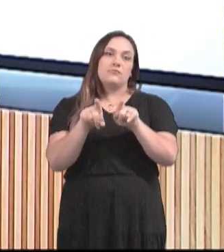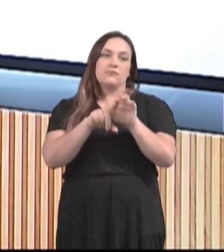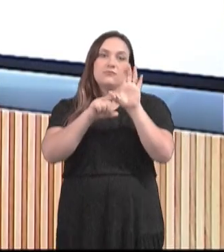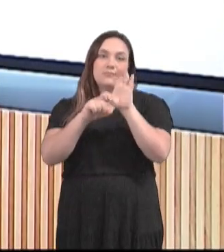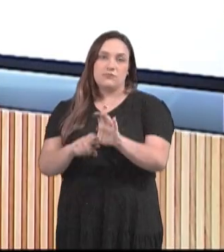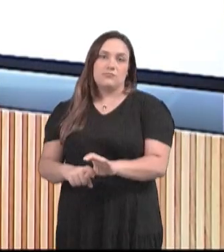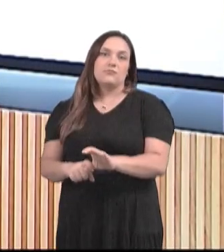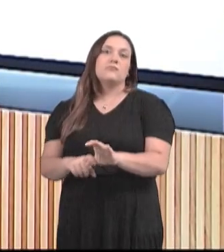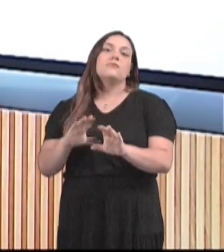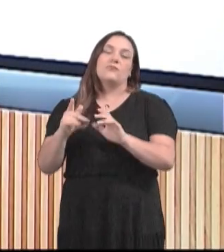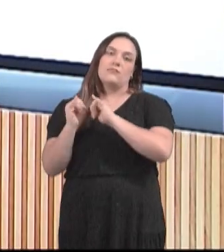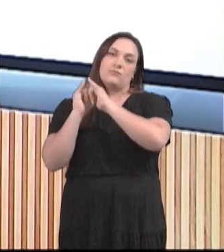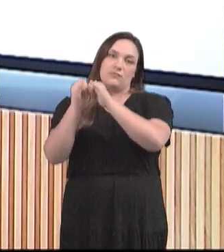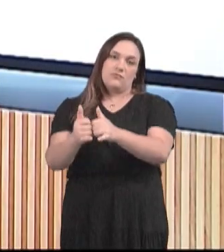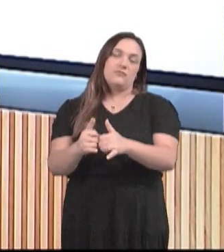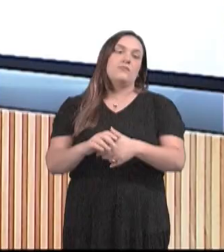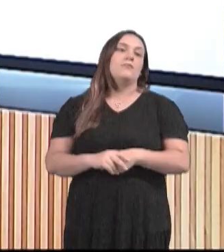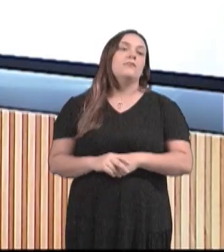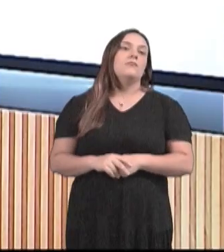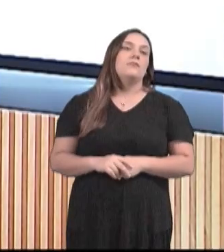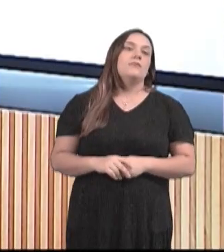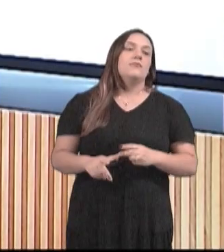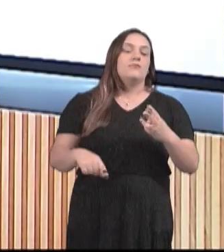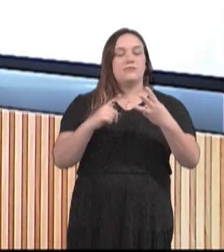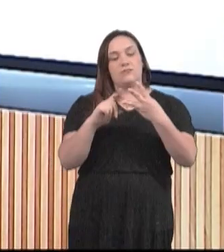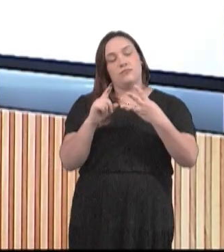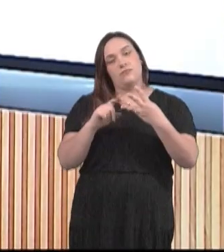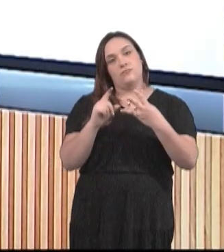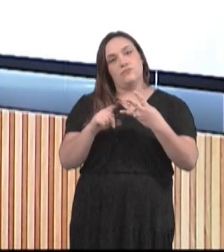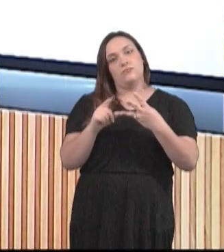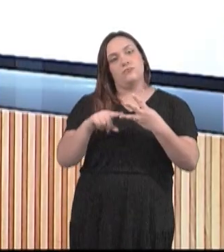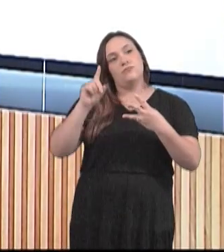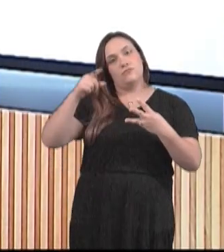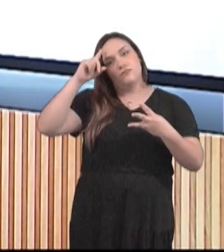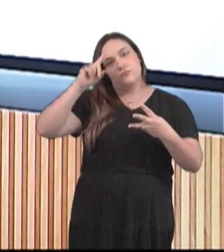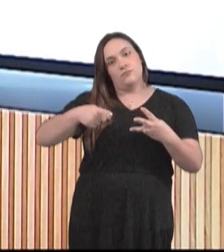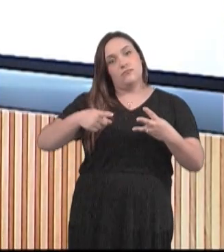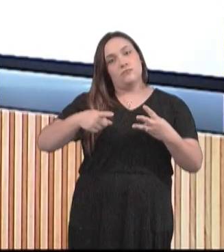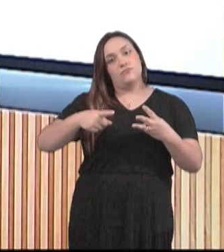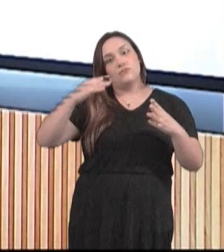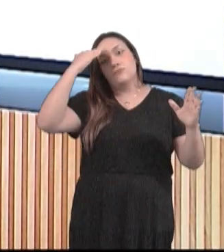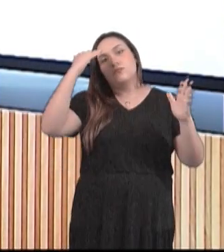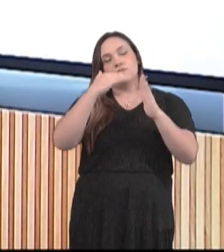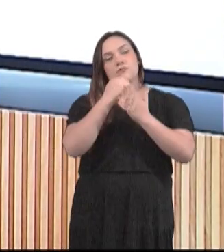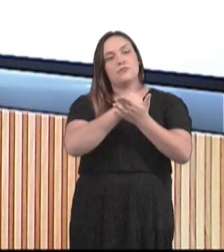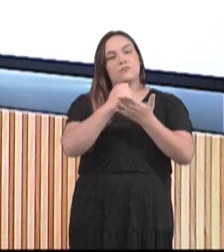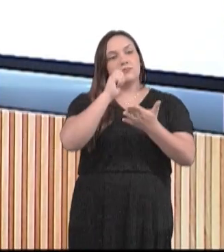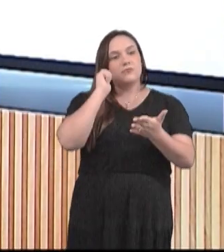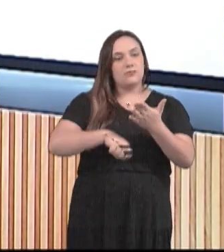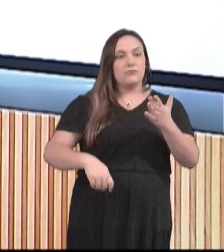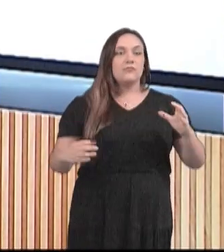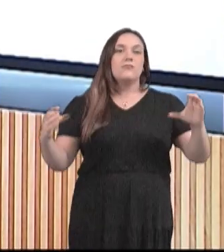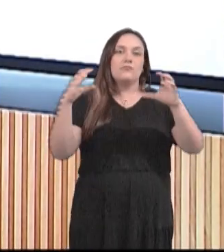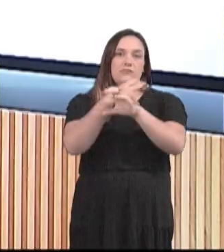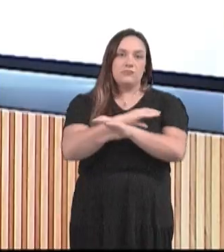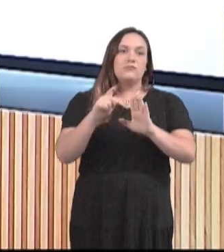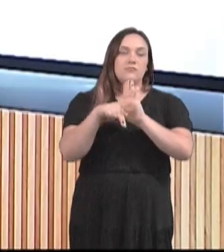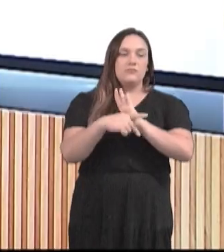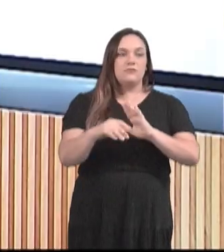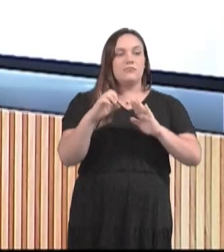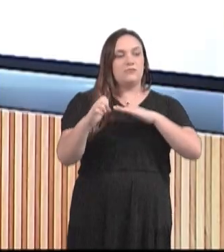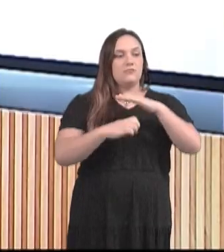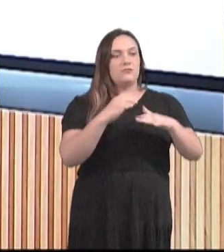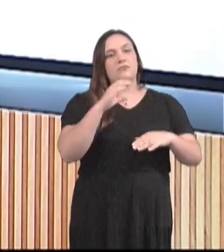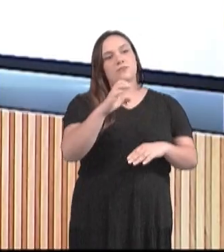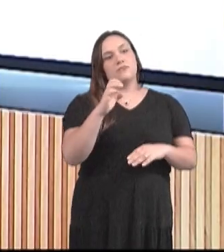foram perdoadas da concessionária e a determinação do cumprimento integral do contrato assinado pela CCR-MS